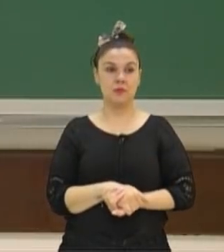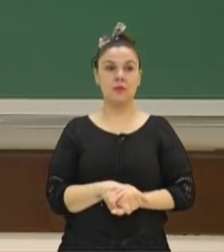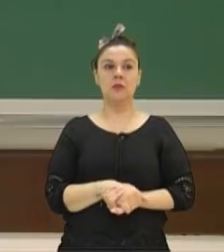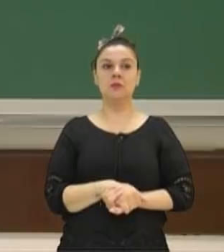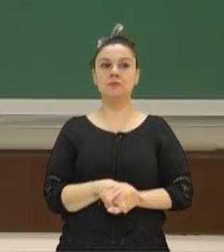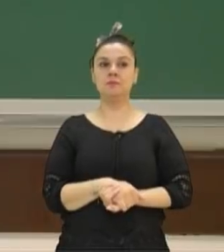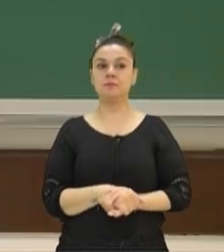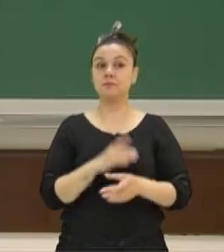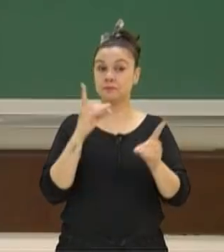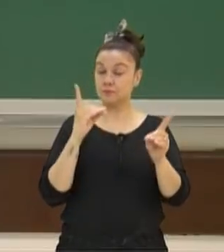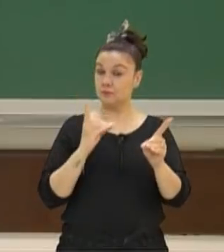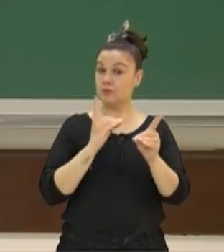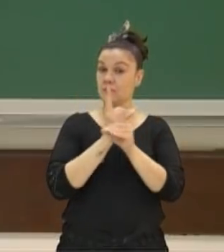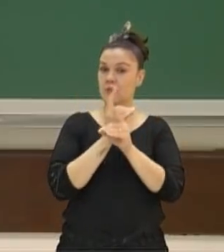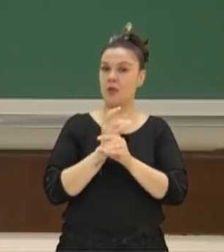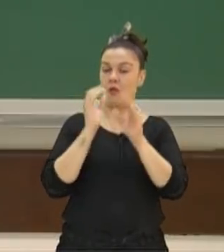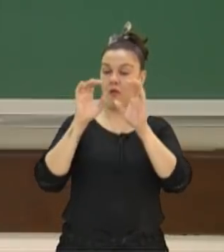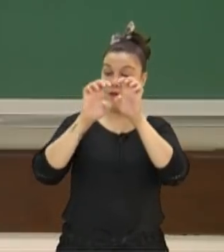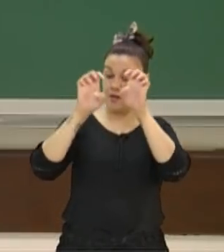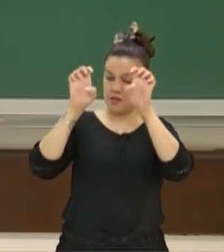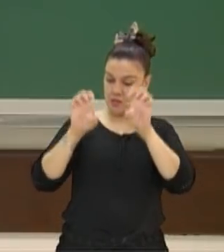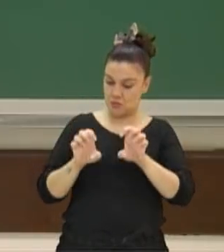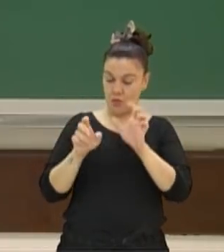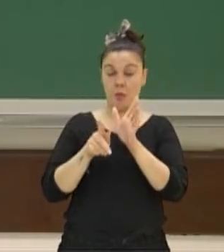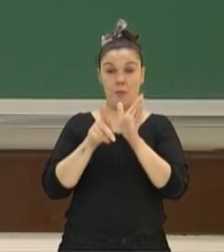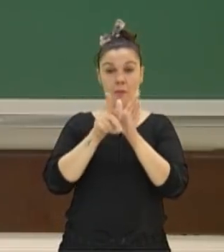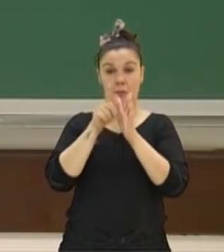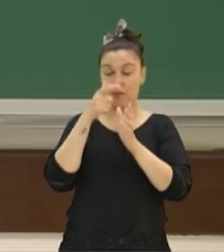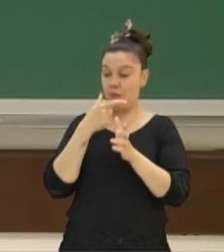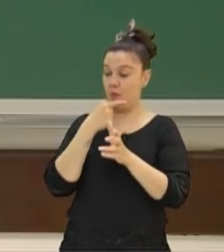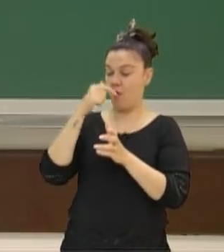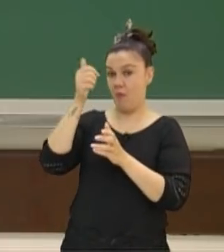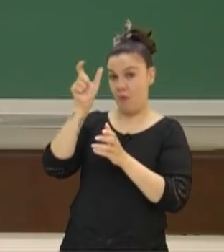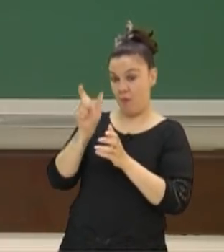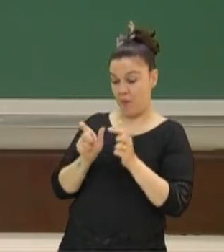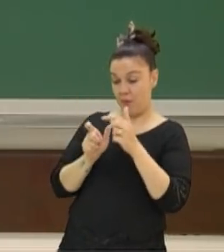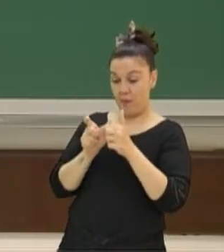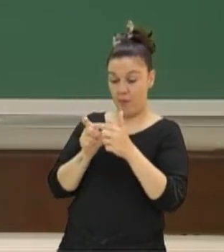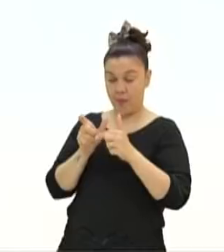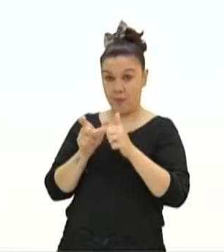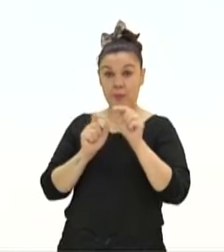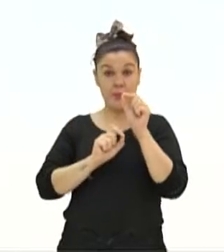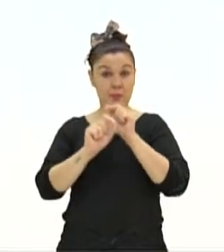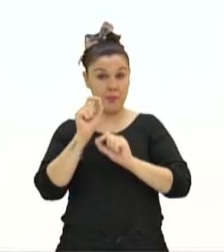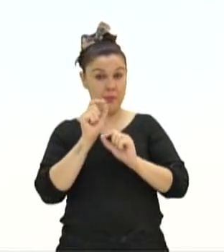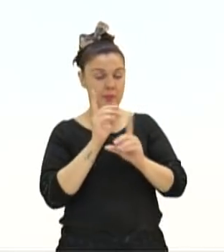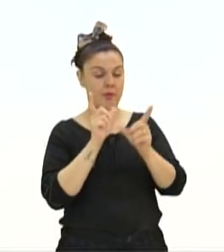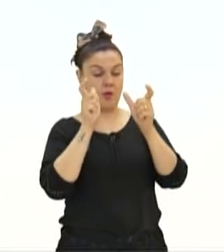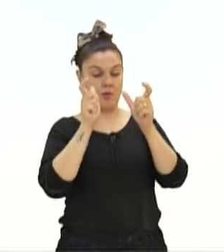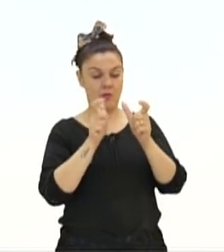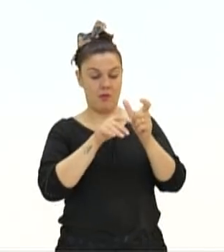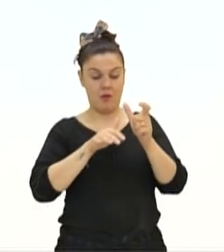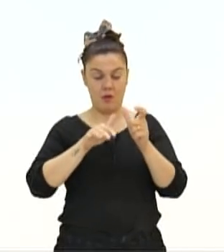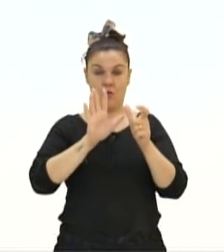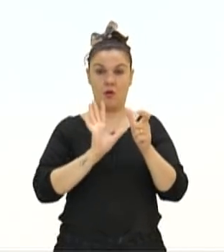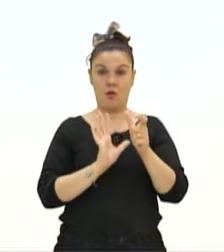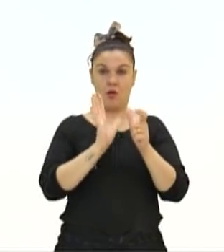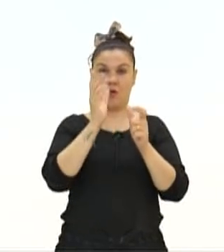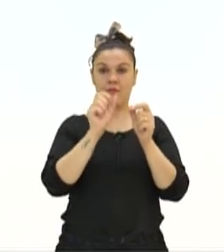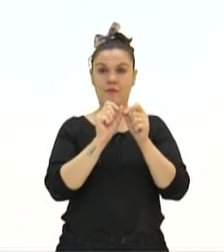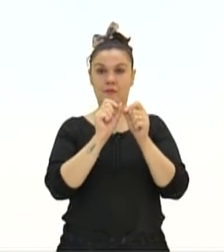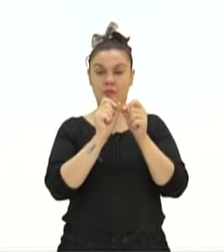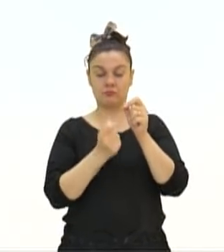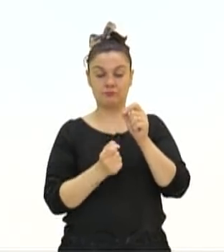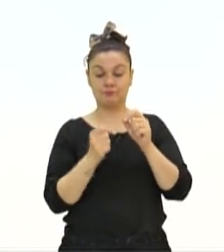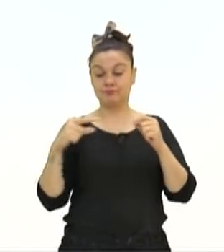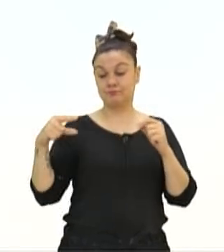Seguinte, identifique as estruturas do sistema genital masculino. Na letra A diz assim: local onde ocorre a produção